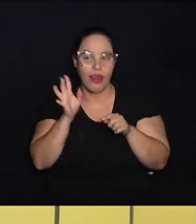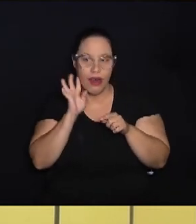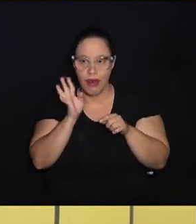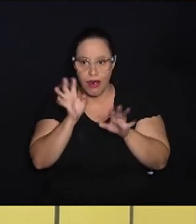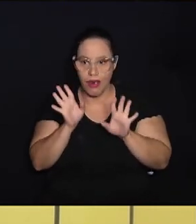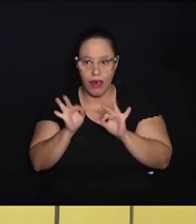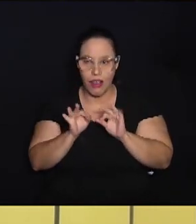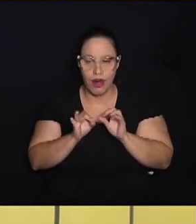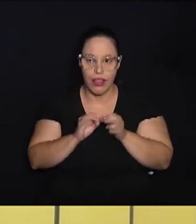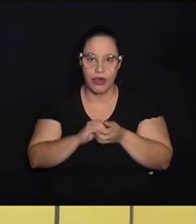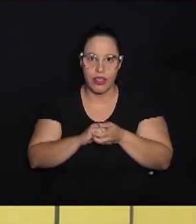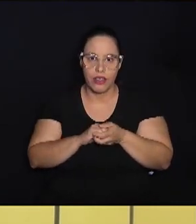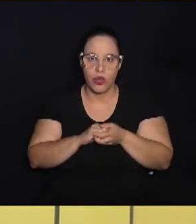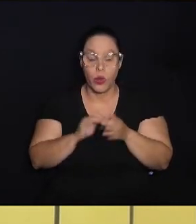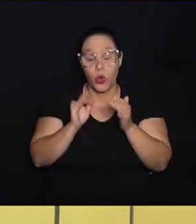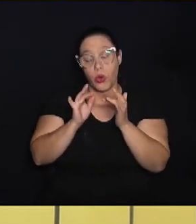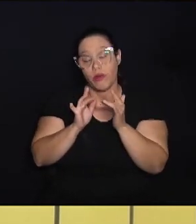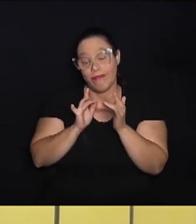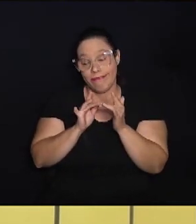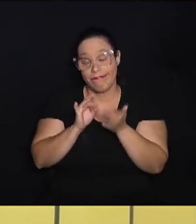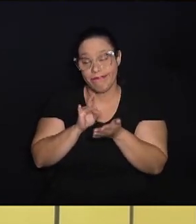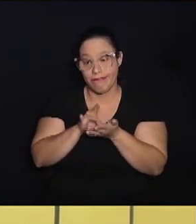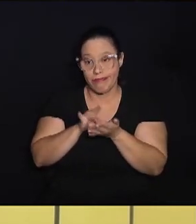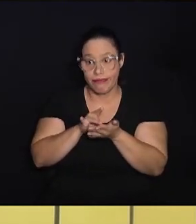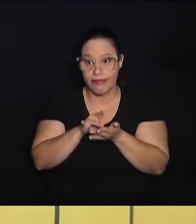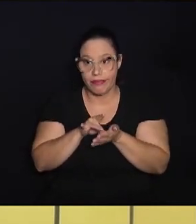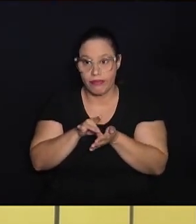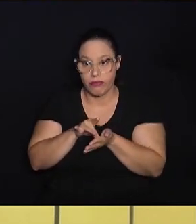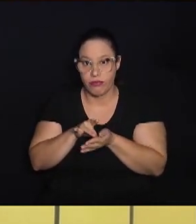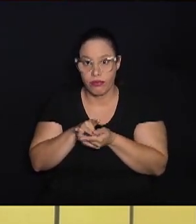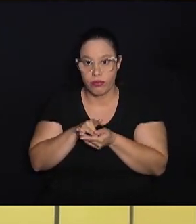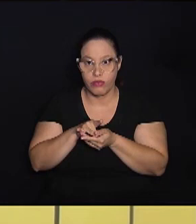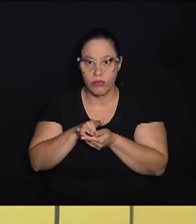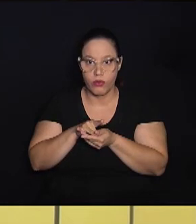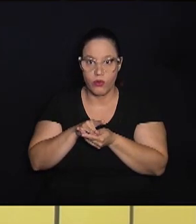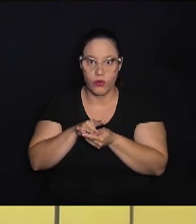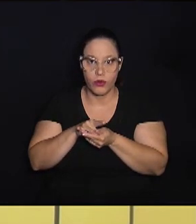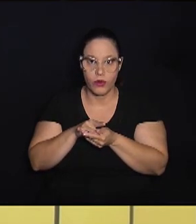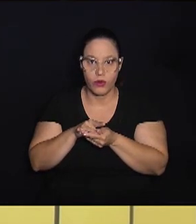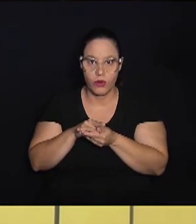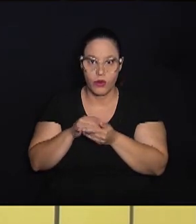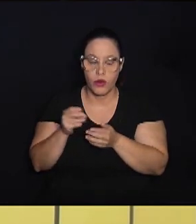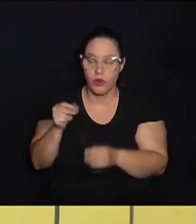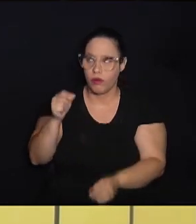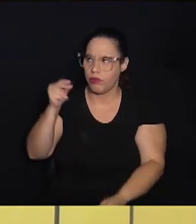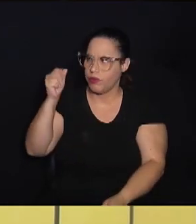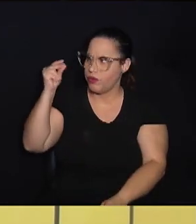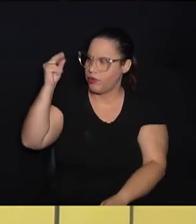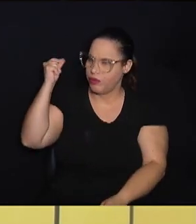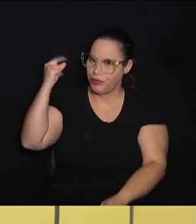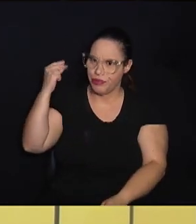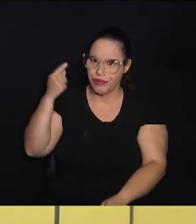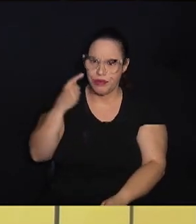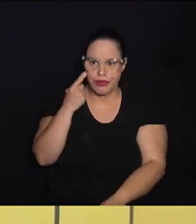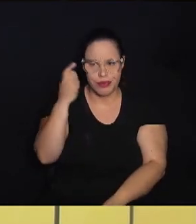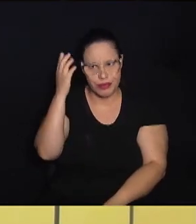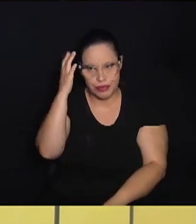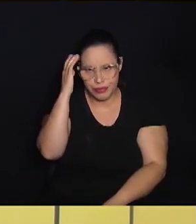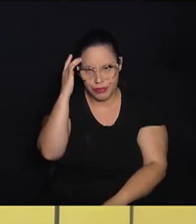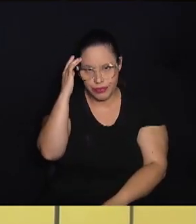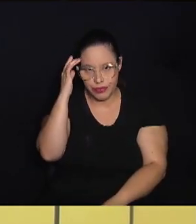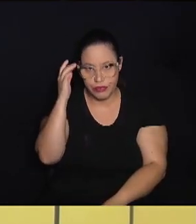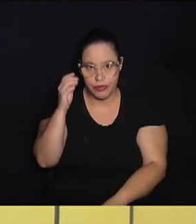eh você tem hoje principalmente é usada Aliás nem nem hoje né muito tempo atrás né basta lembrar que por exemplo sei lá